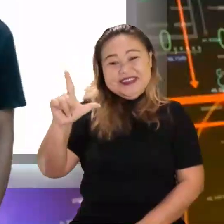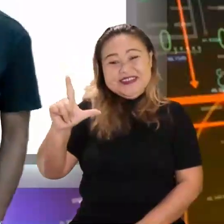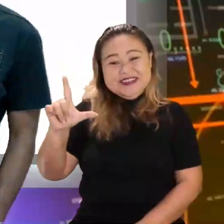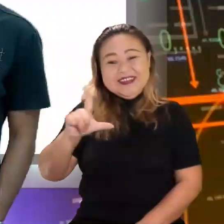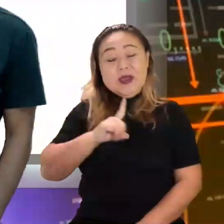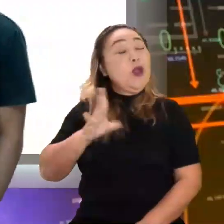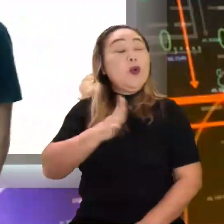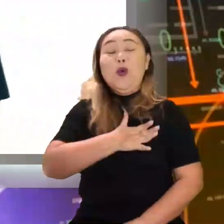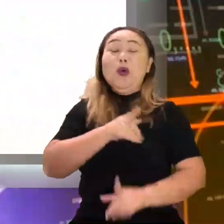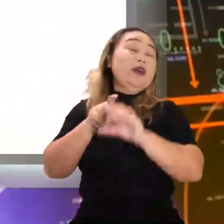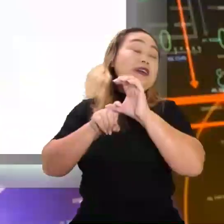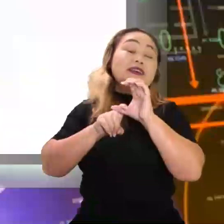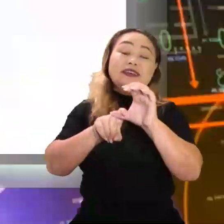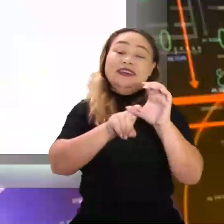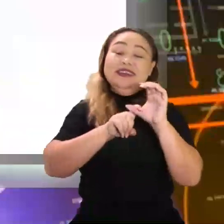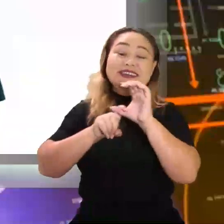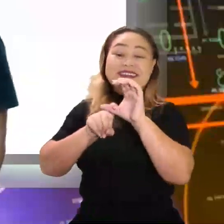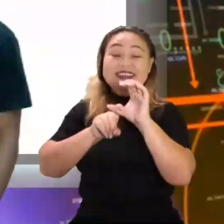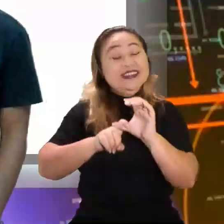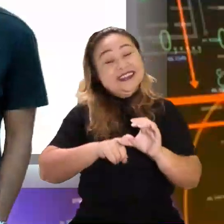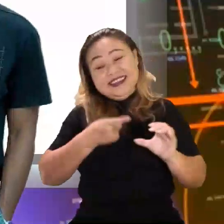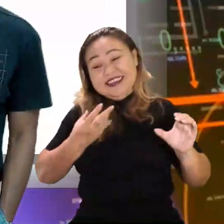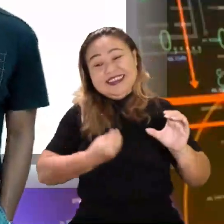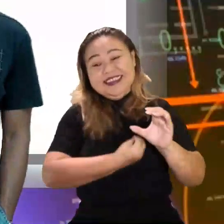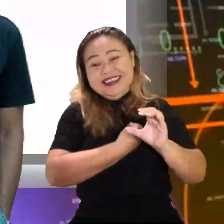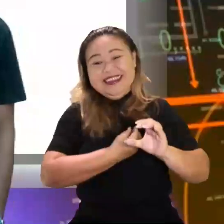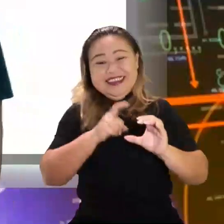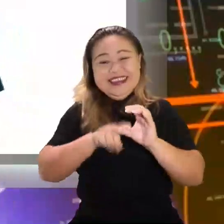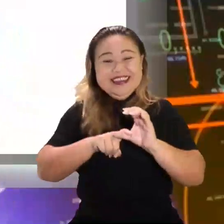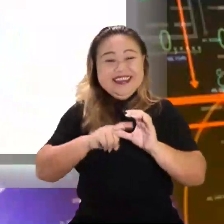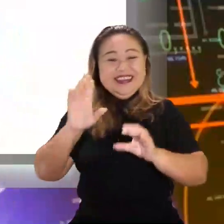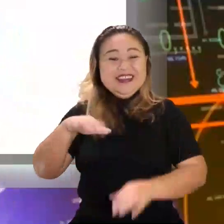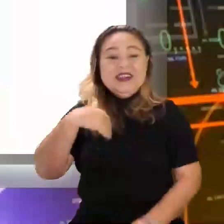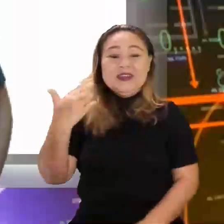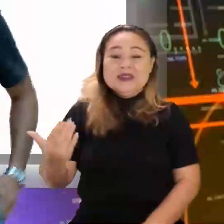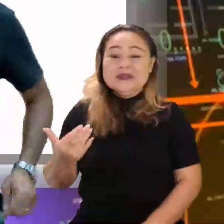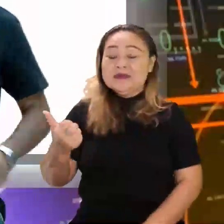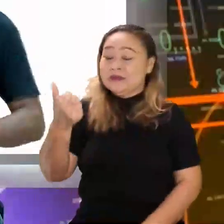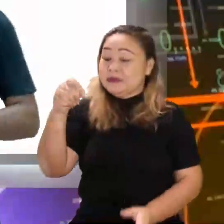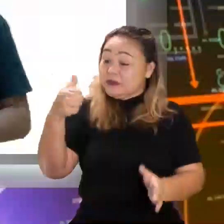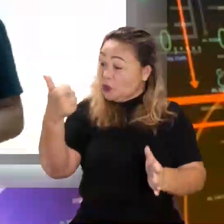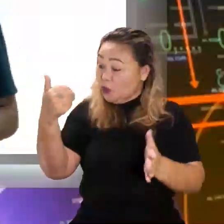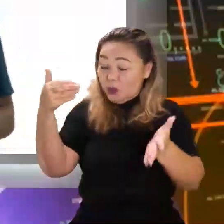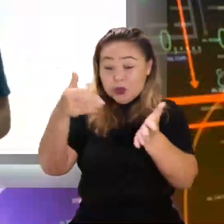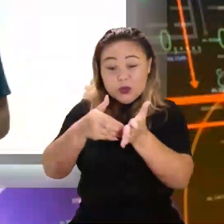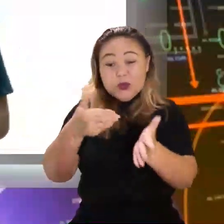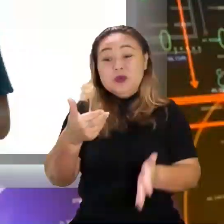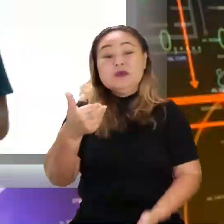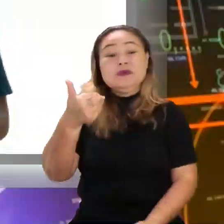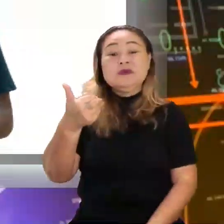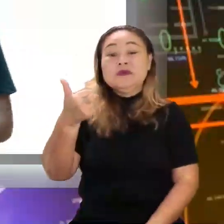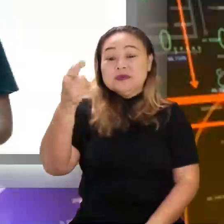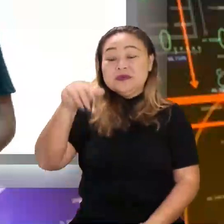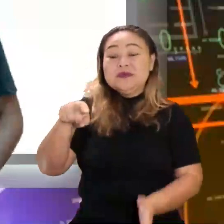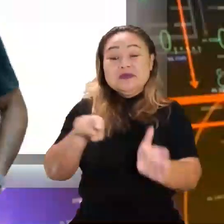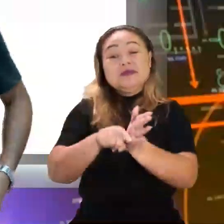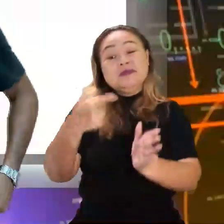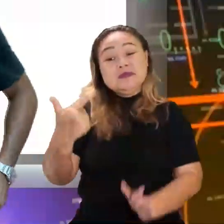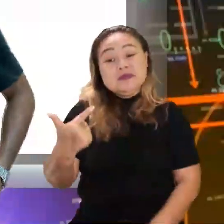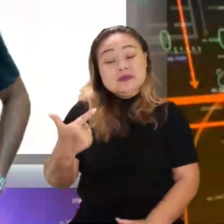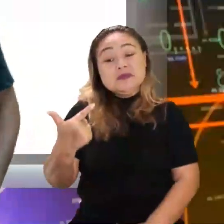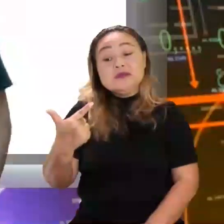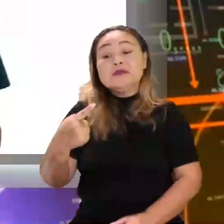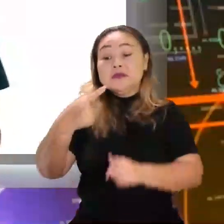logo fica devendo. Não, a nossa vida é dever aqui, né? Para o 1 para chegar no menos 2, multiplicou por? Menos 2. Menos